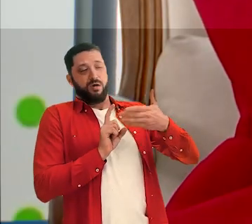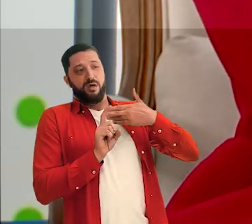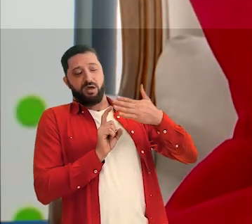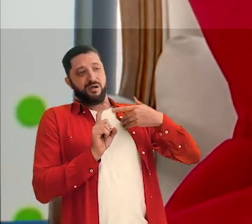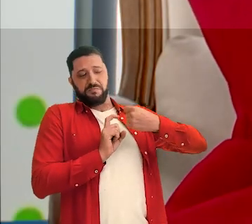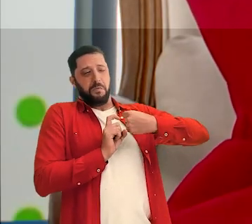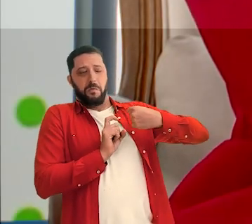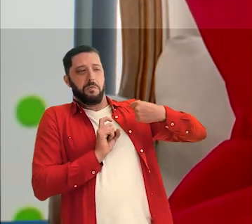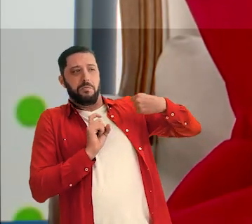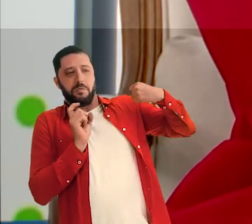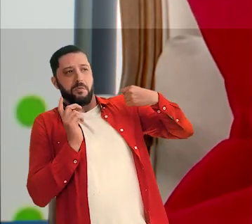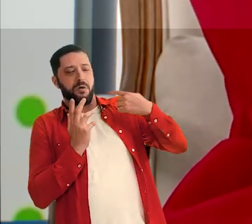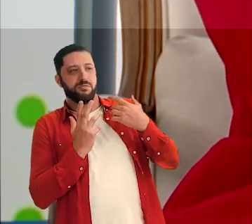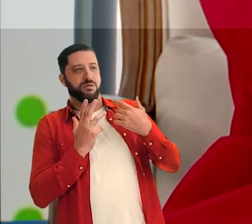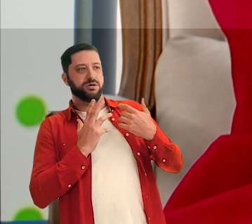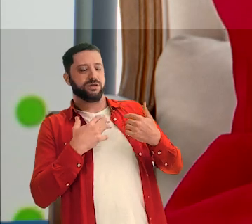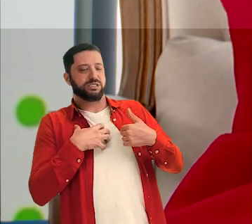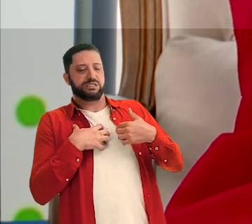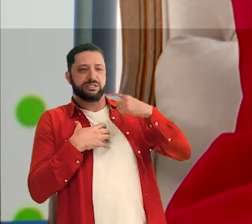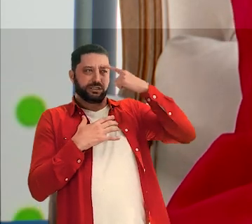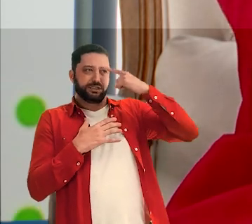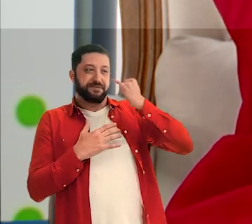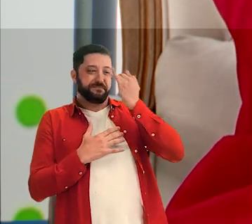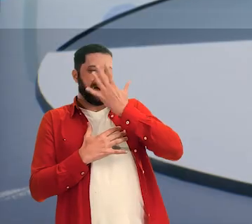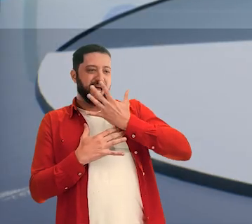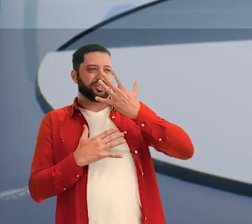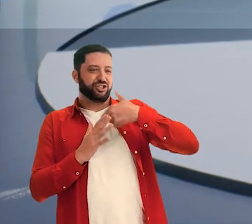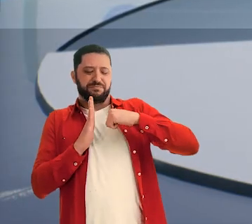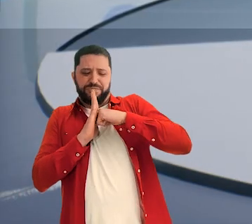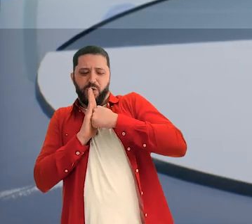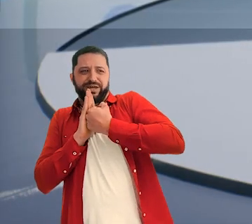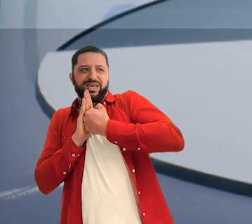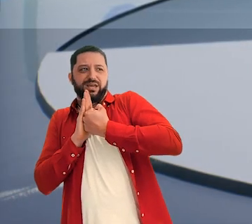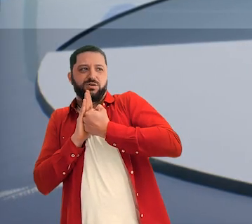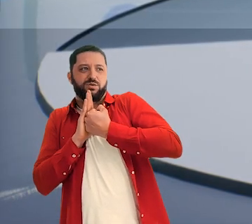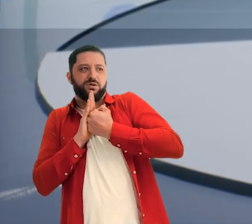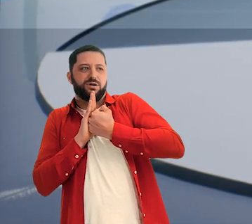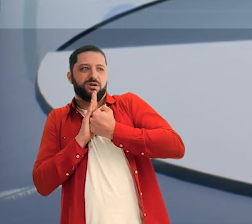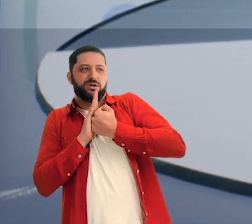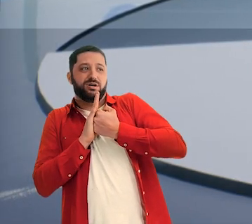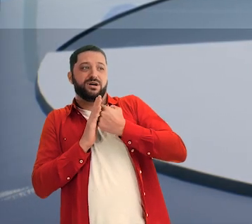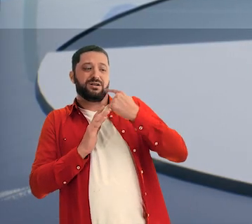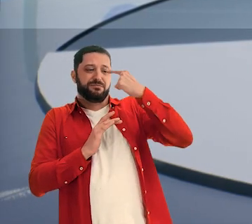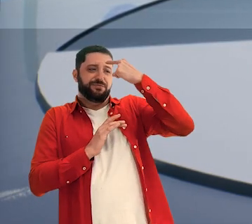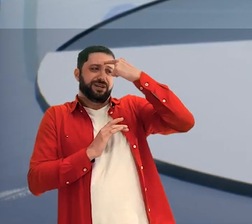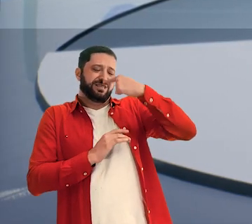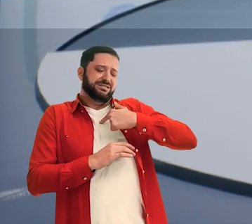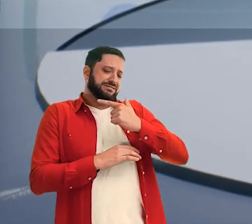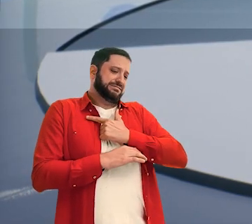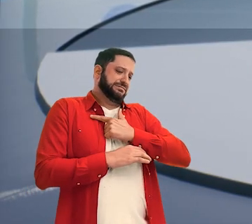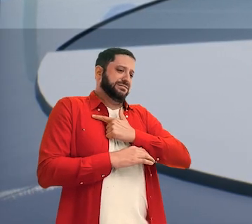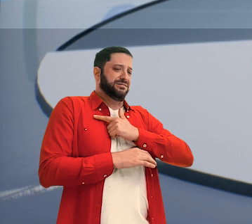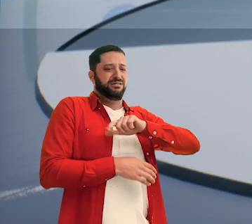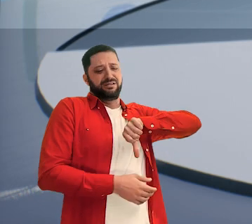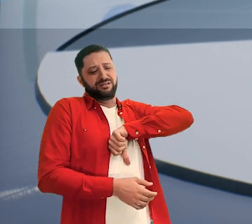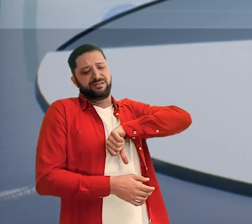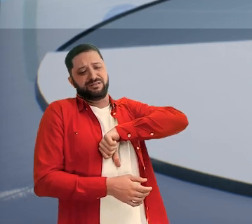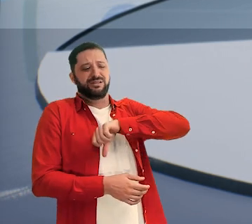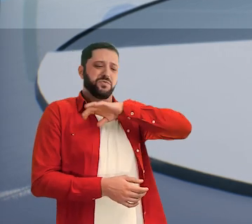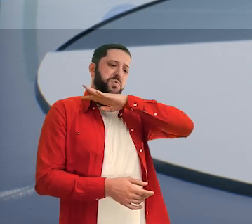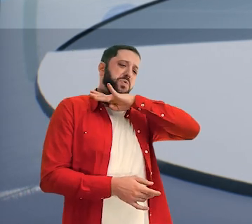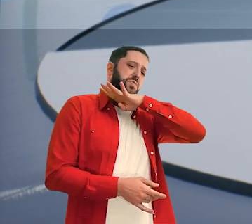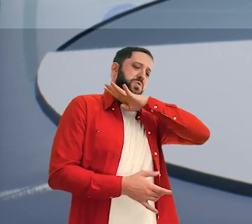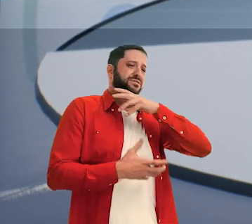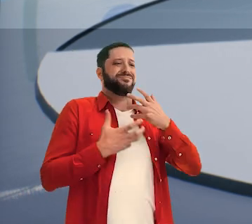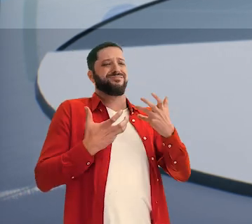por abuso físico, na sua maioria das vezes, ela tem um bloqueio de autoimagem. O que é isso? Ela distorce a identidade dela. E